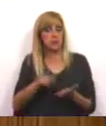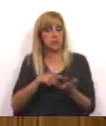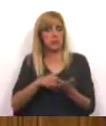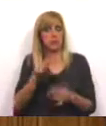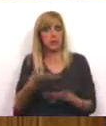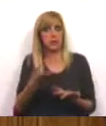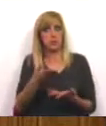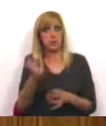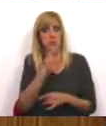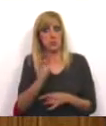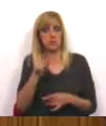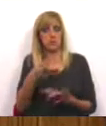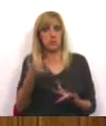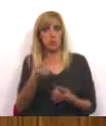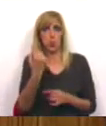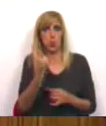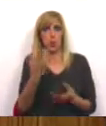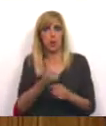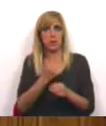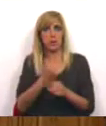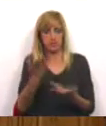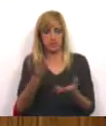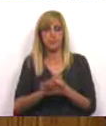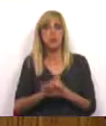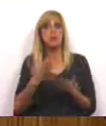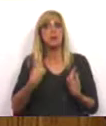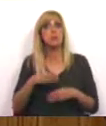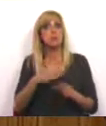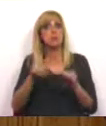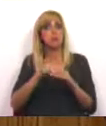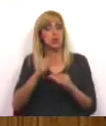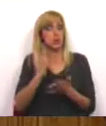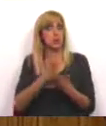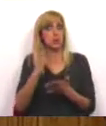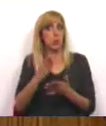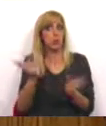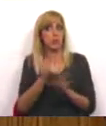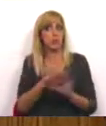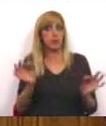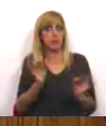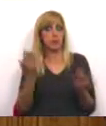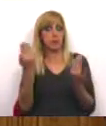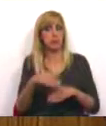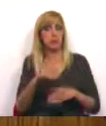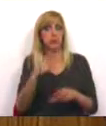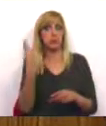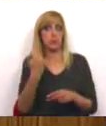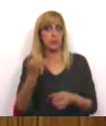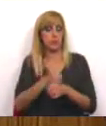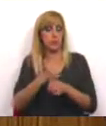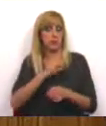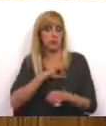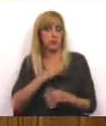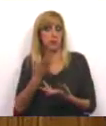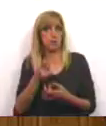necessárias para o exercício de uma atividade. Mas mais, não está apenas perfeitamente delimitado o universo de profissionais,